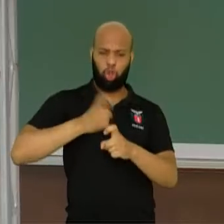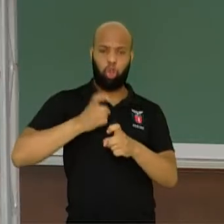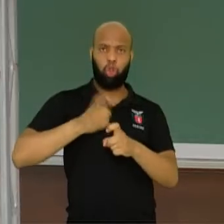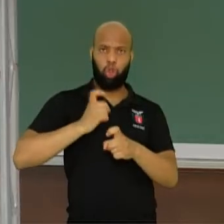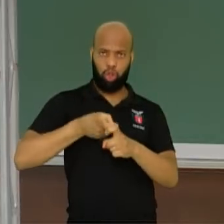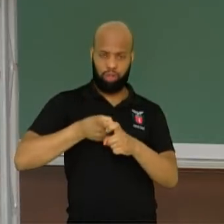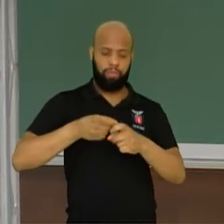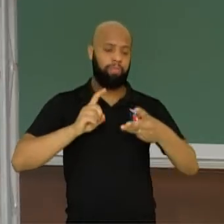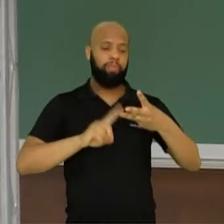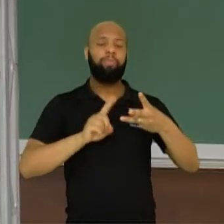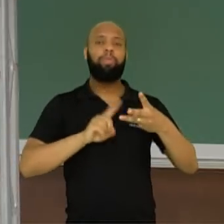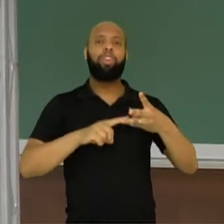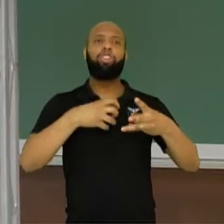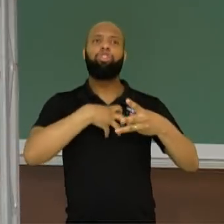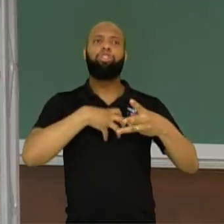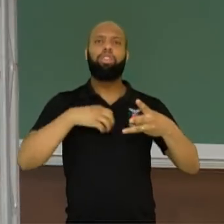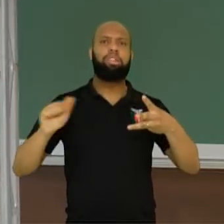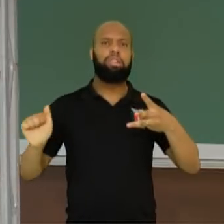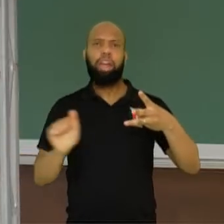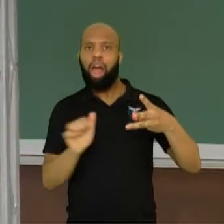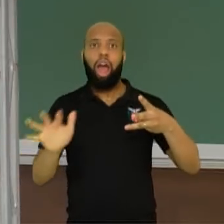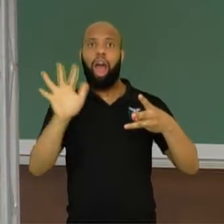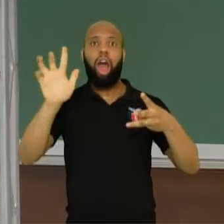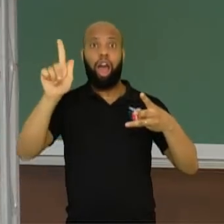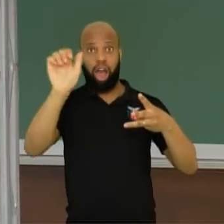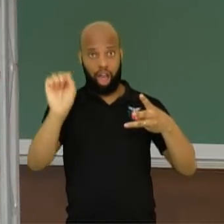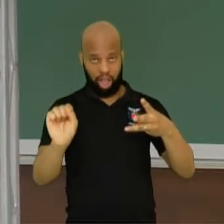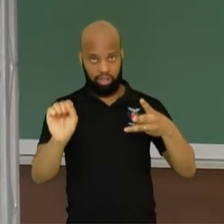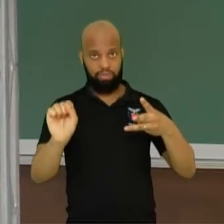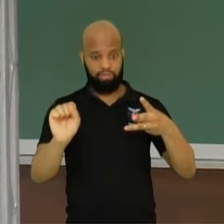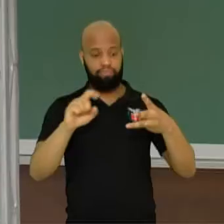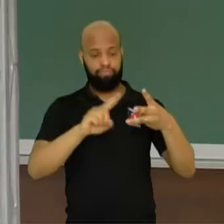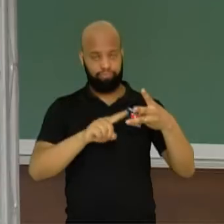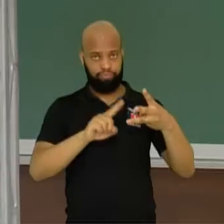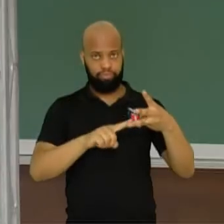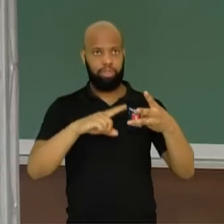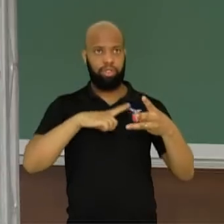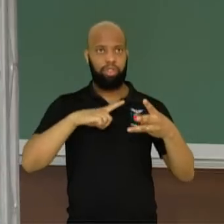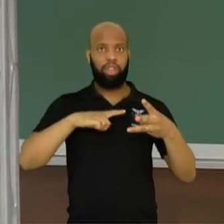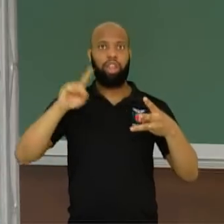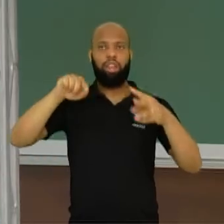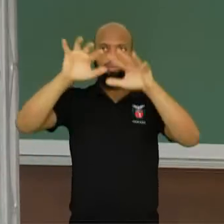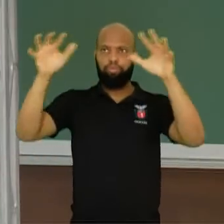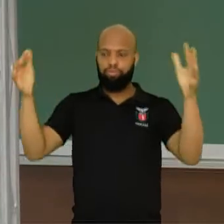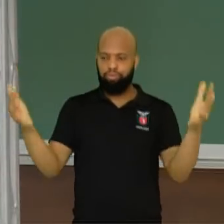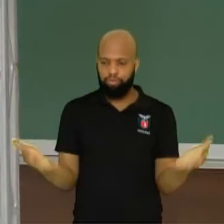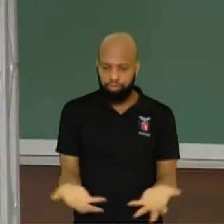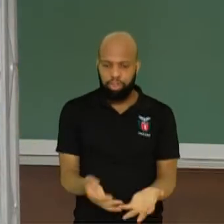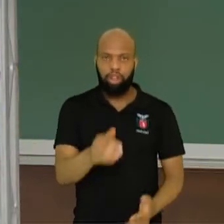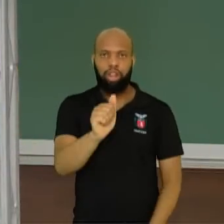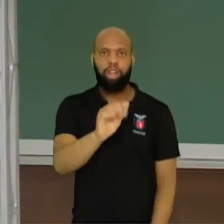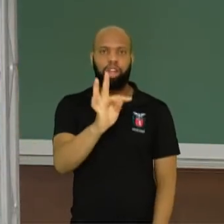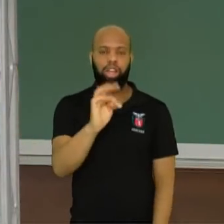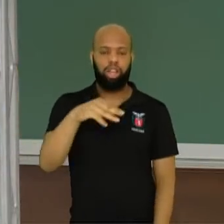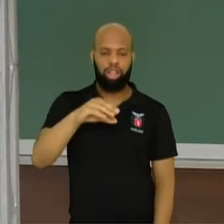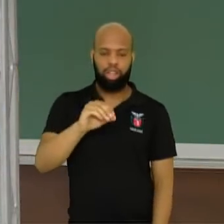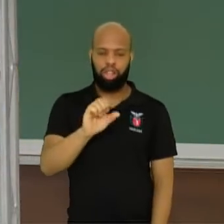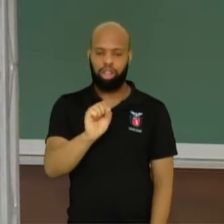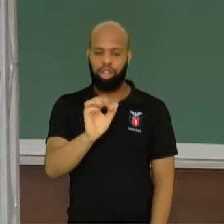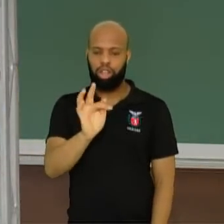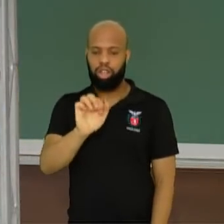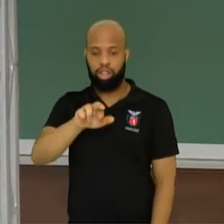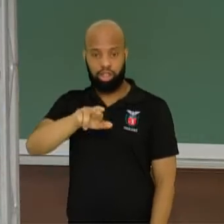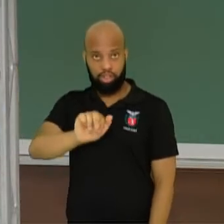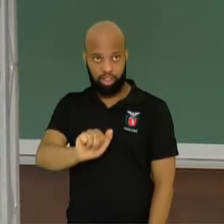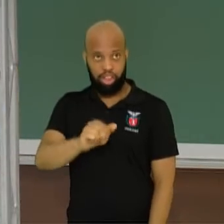posso encontrá-la líquida, sólida ou gasosa, que é no estado do vapor. Lembram do ciclo da água? Que a